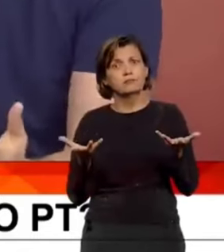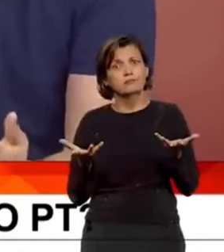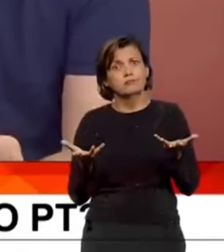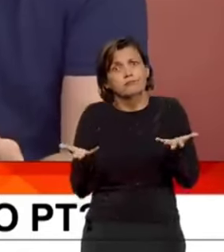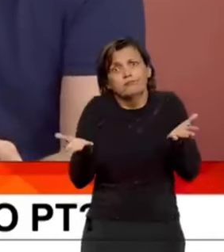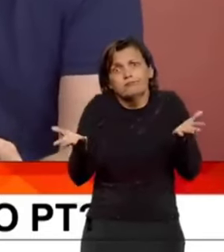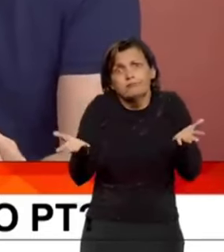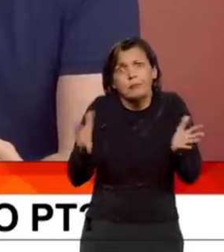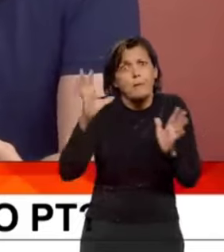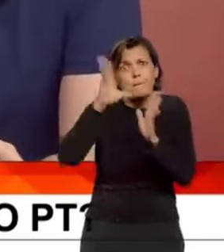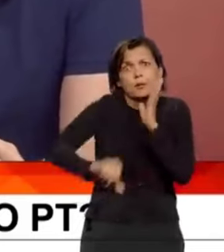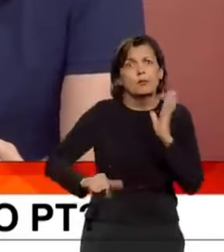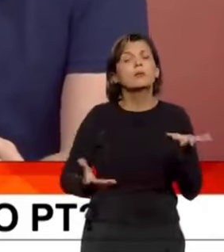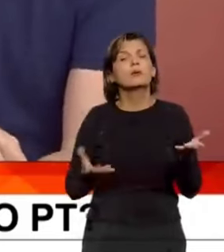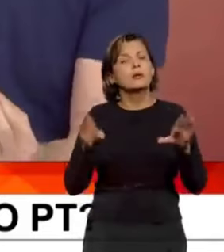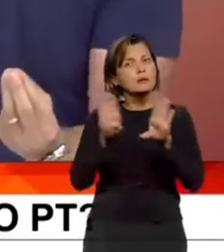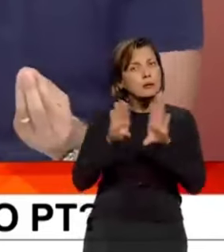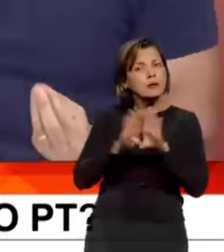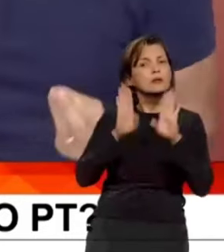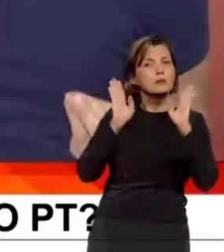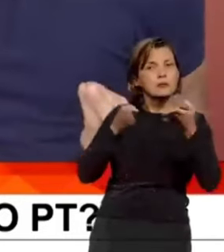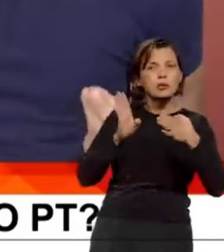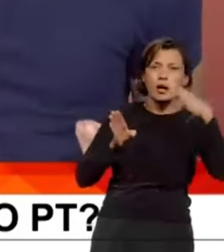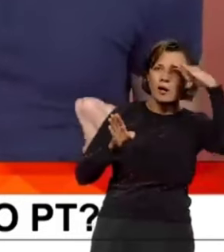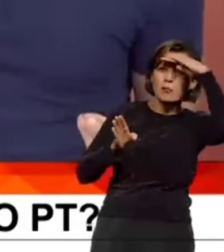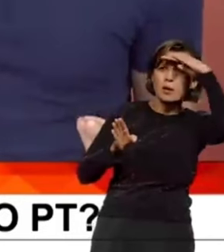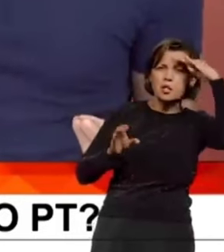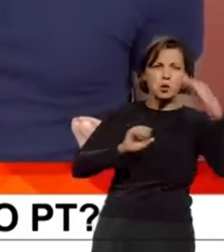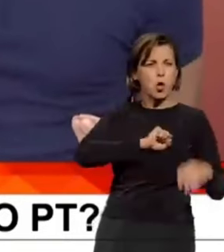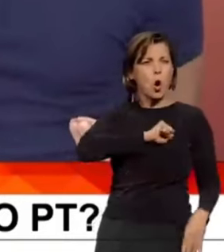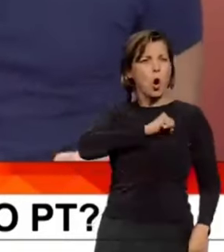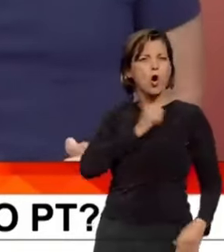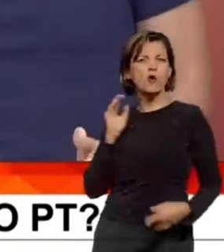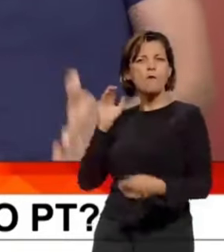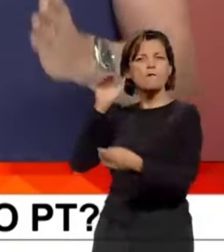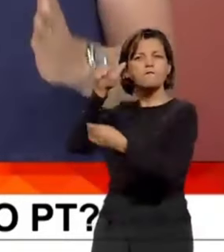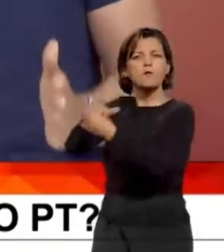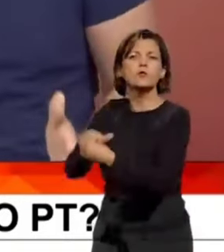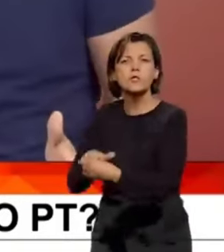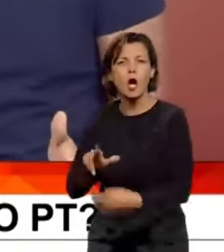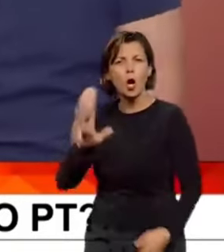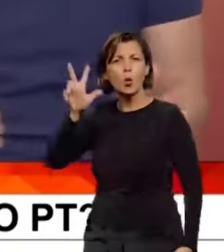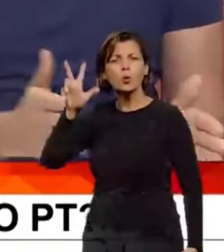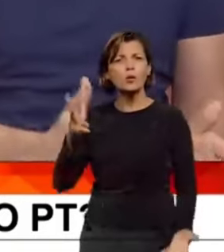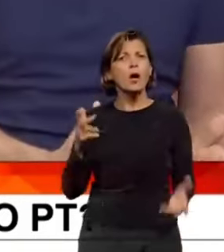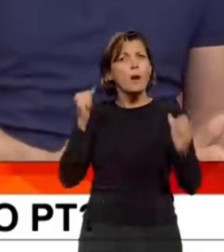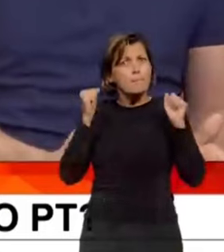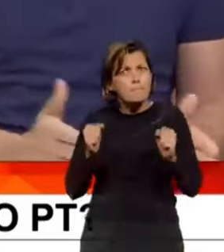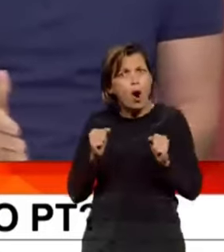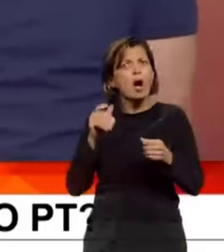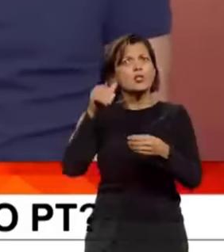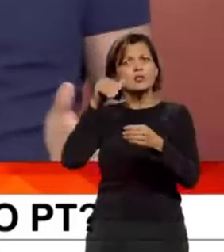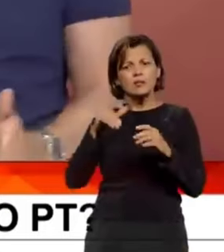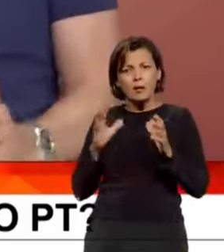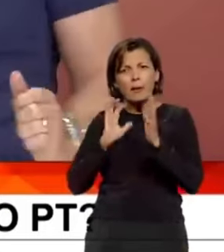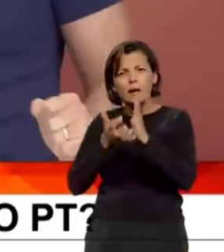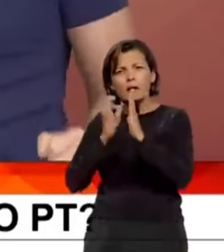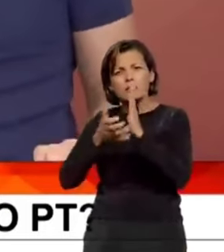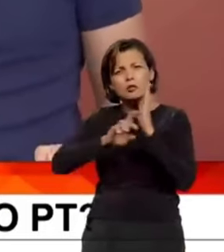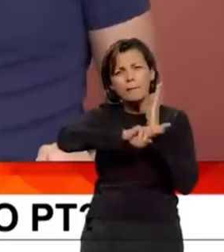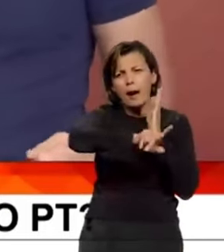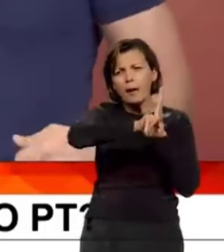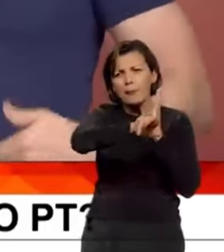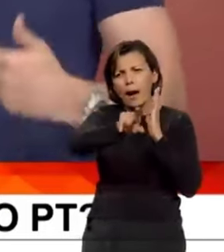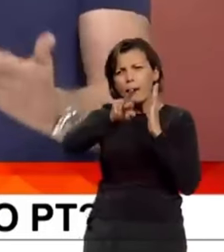nesses caras Oi gente do Brasil tem 33 partidos Porque que a gente não põe um partido de cada vez para